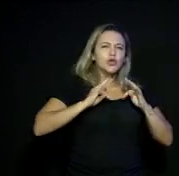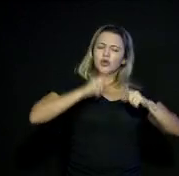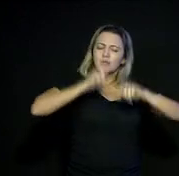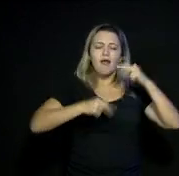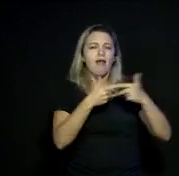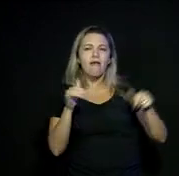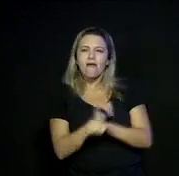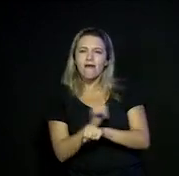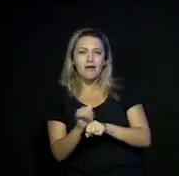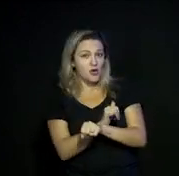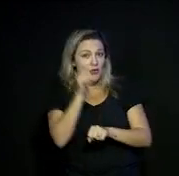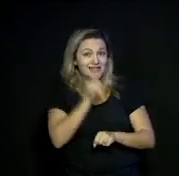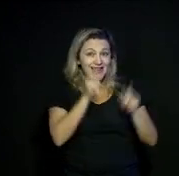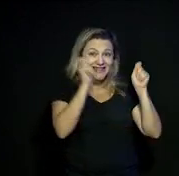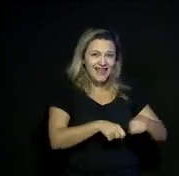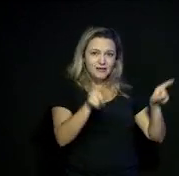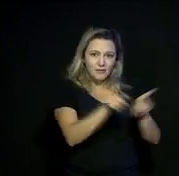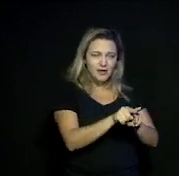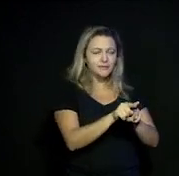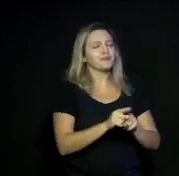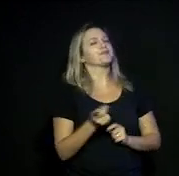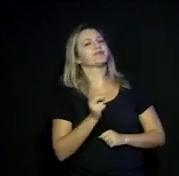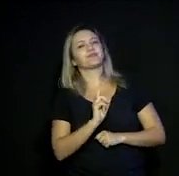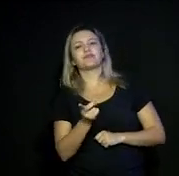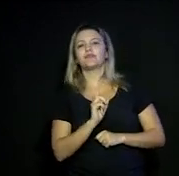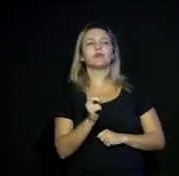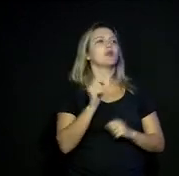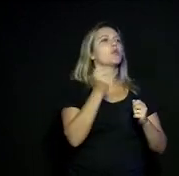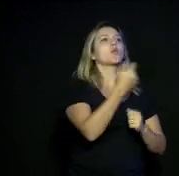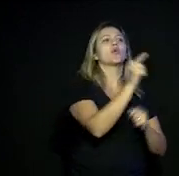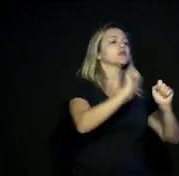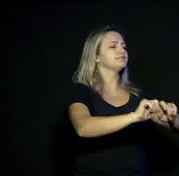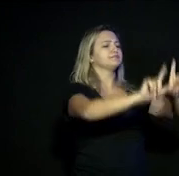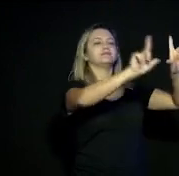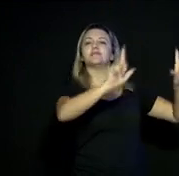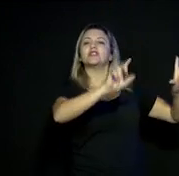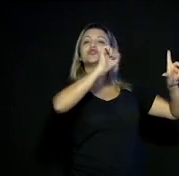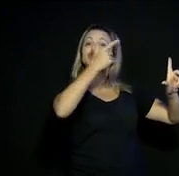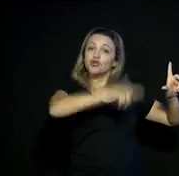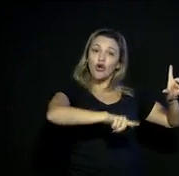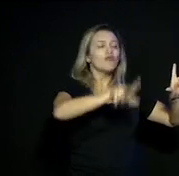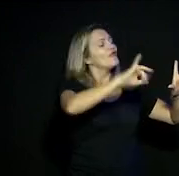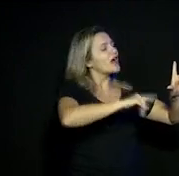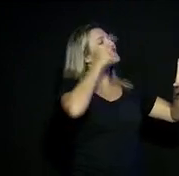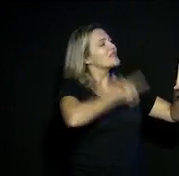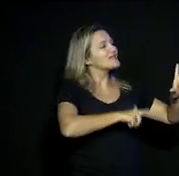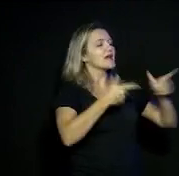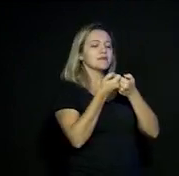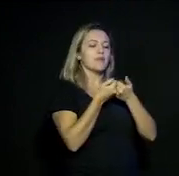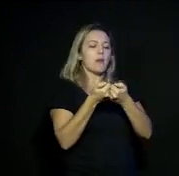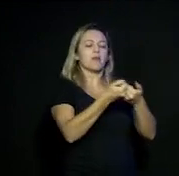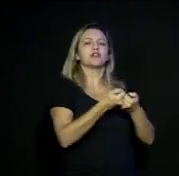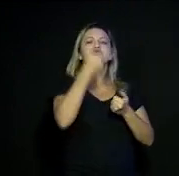sair bem? Ele é capaz de apagar isso? Qualquer outra tela que se abre diante do menino, ele joga bem de novo.